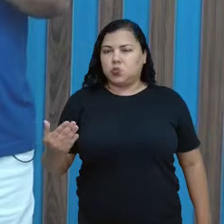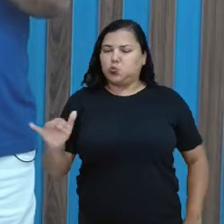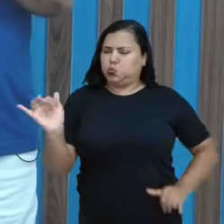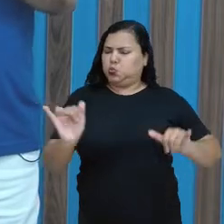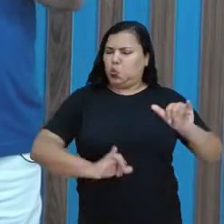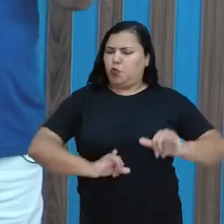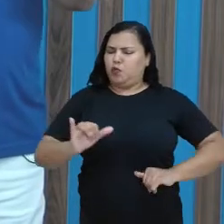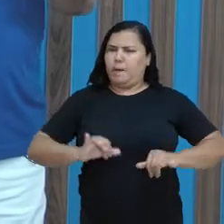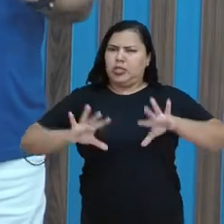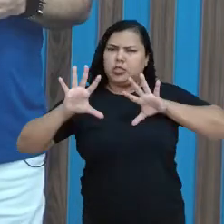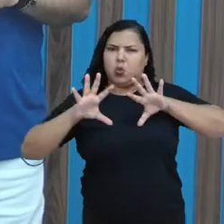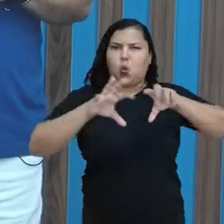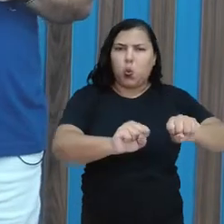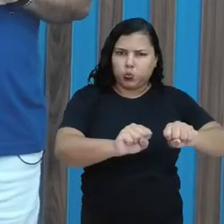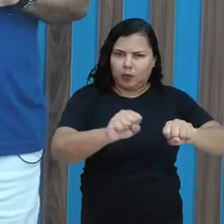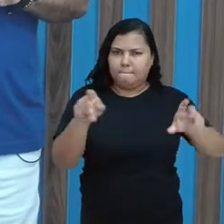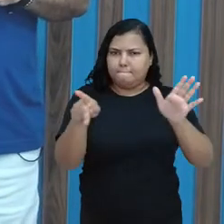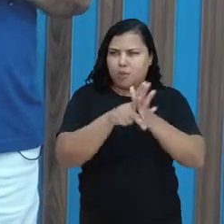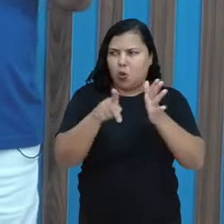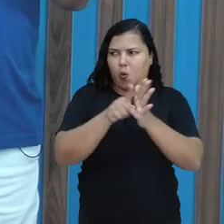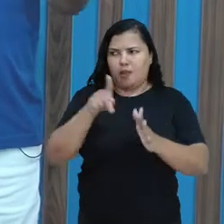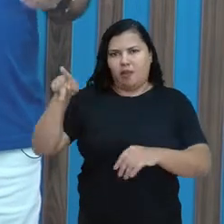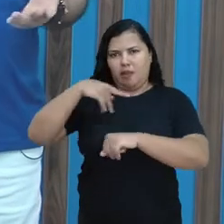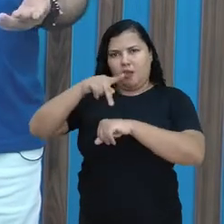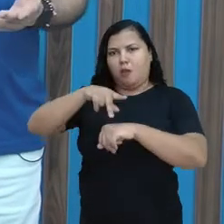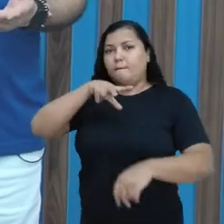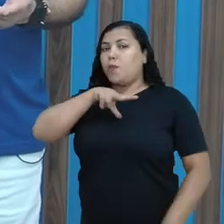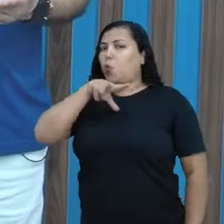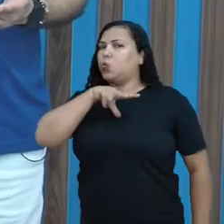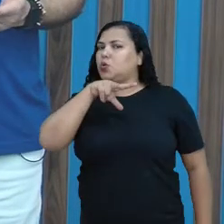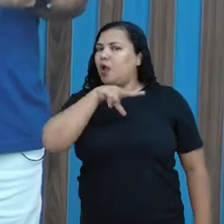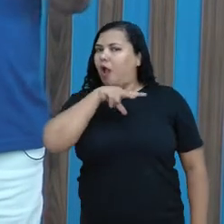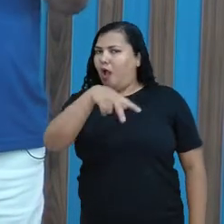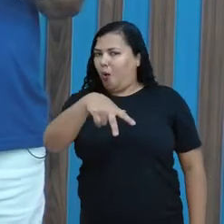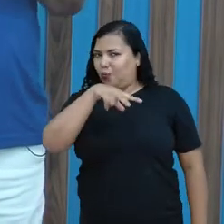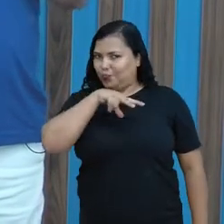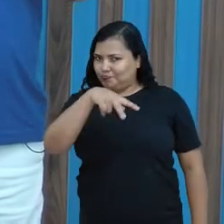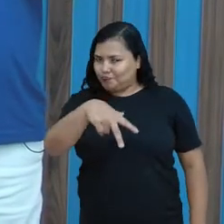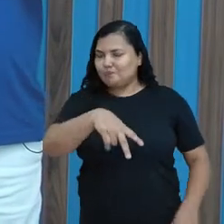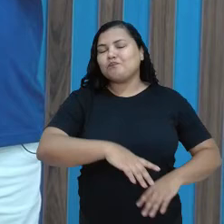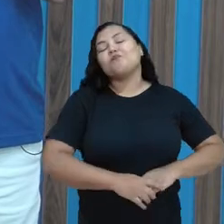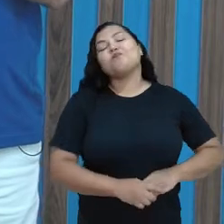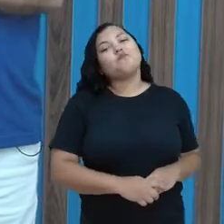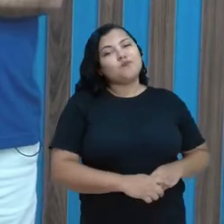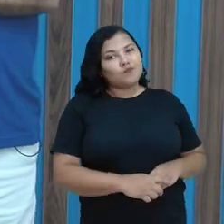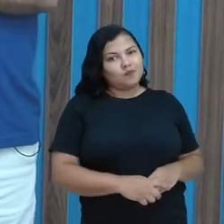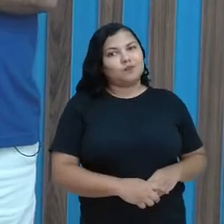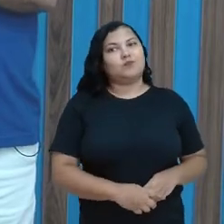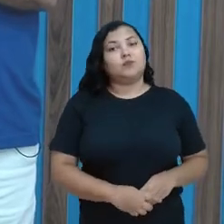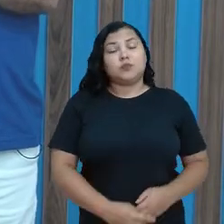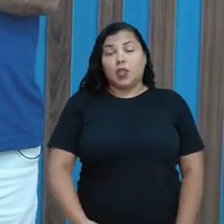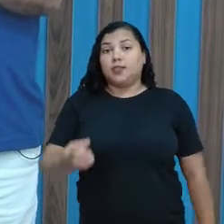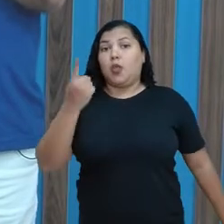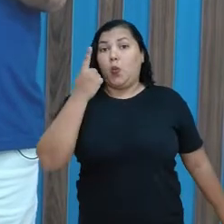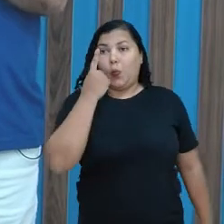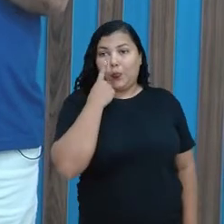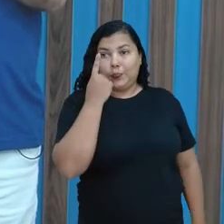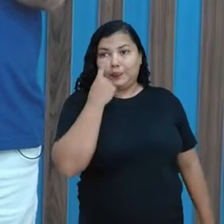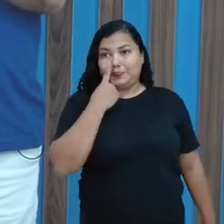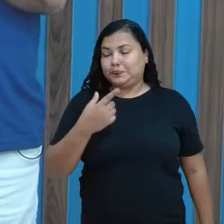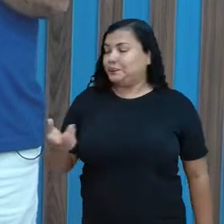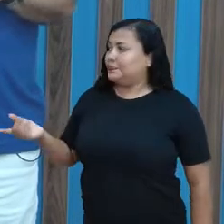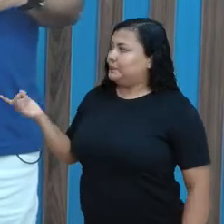da colonização portuguesa. Né? Mas é uma coisa interessante, né, porque o imperador Dom